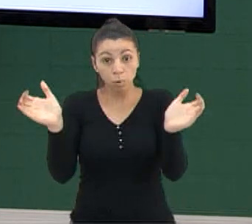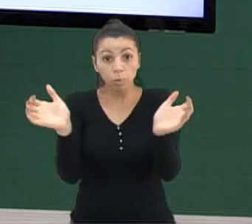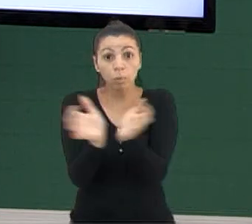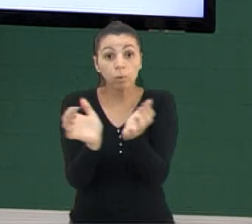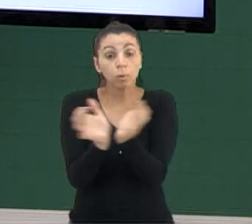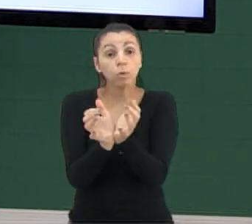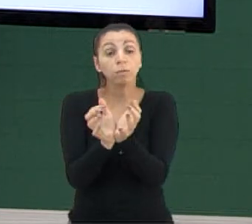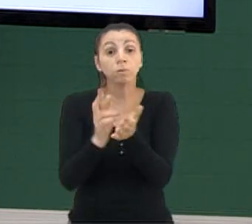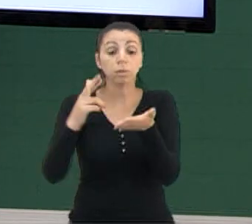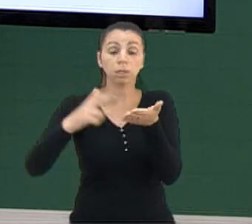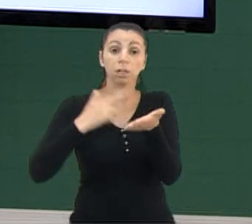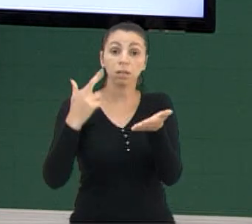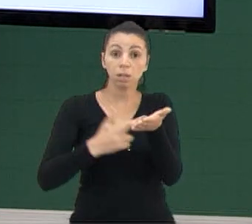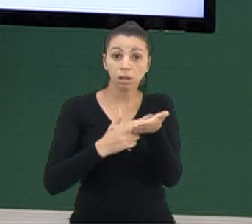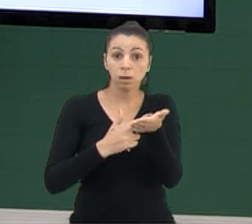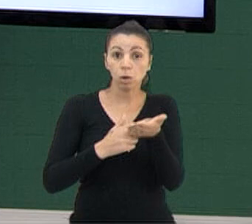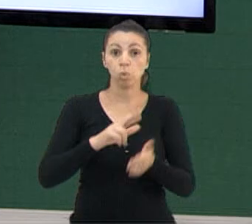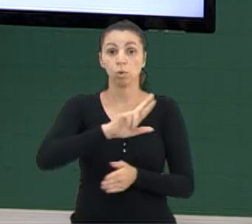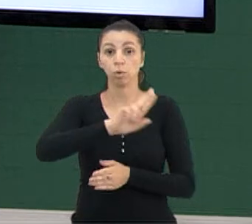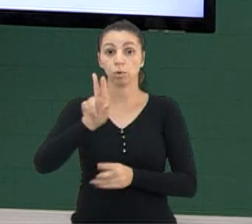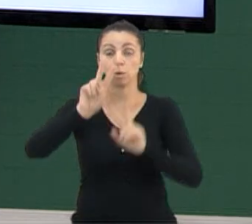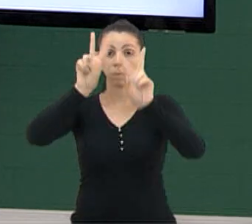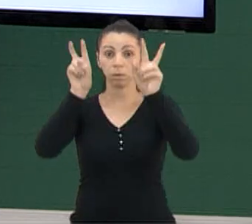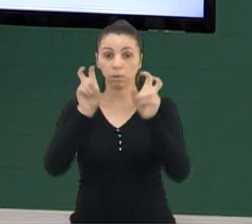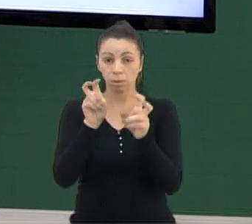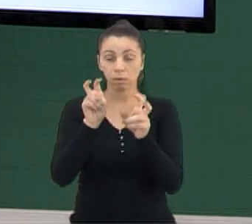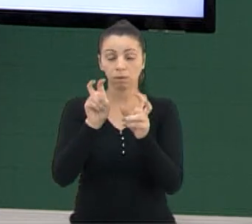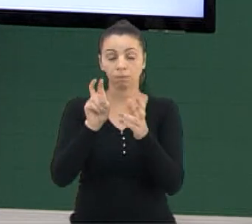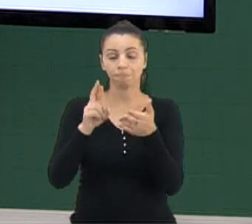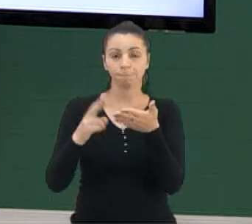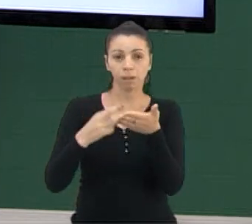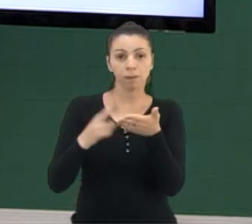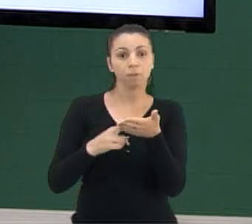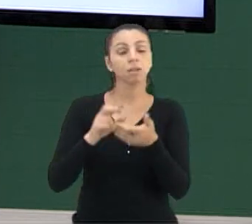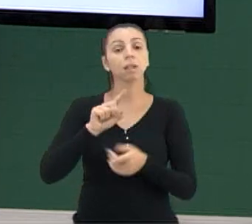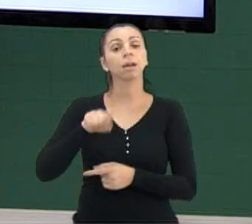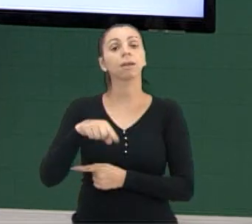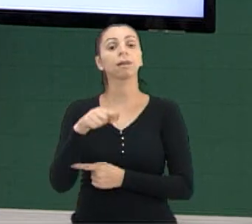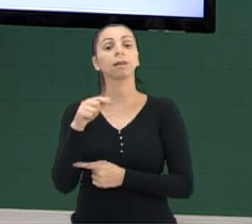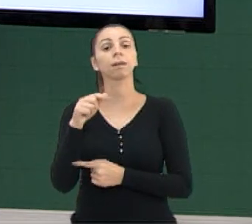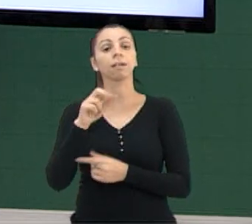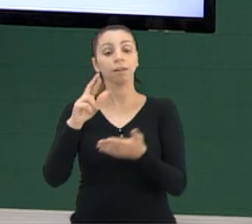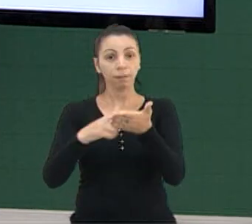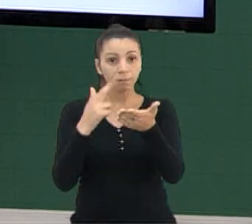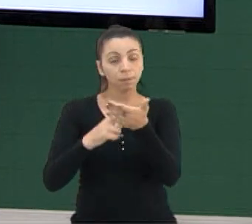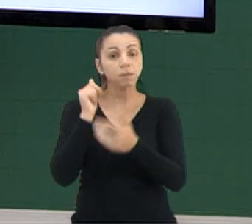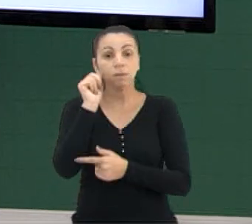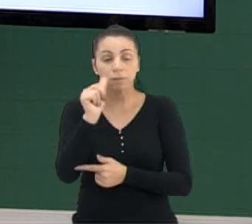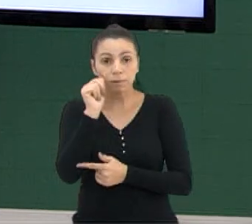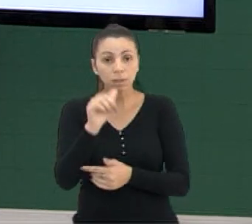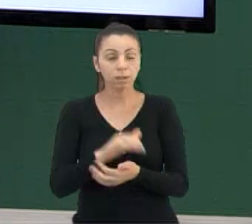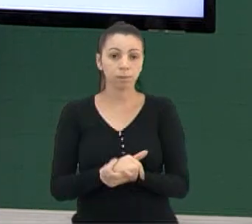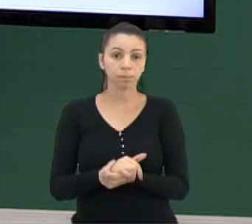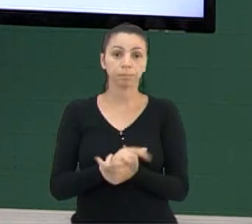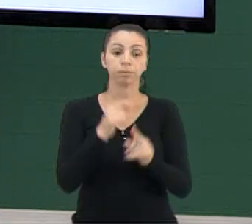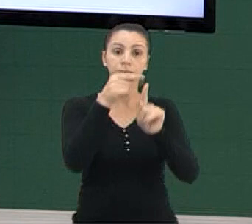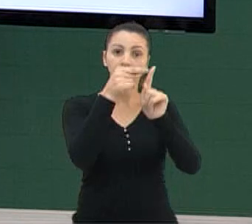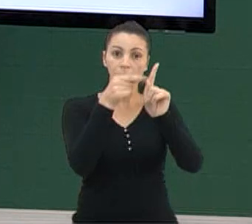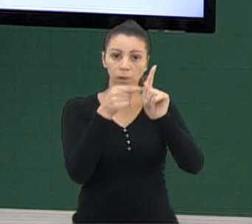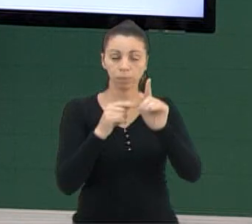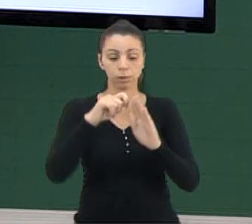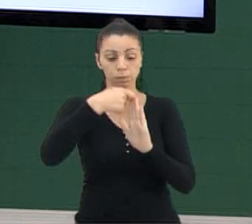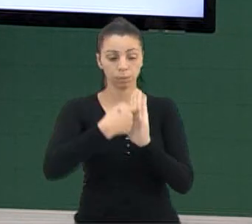o nome é Revista Feminina, ok? Então, a gente percebe que é um tipo de